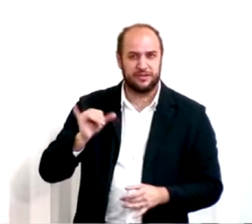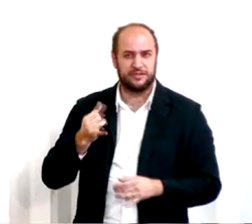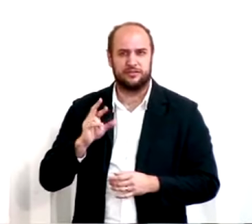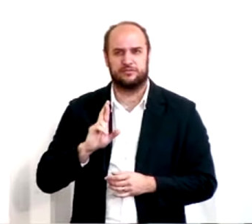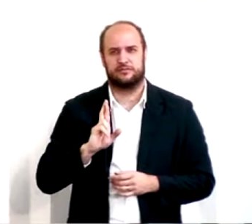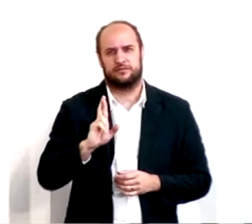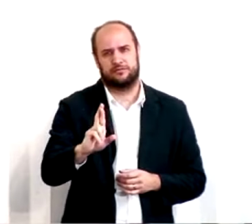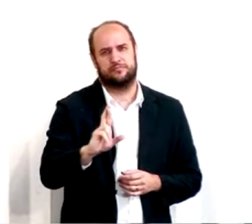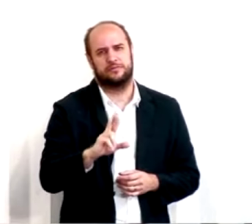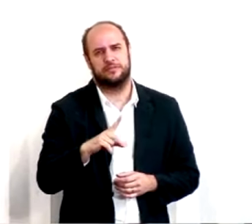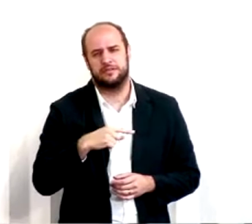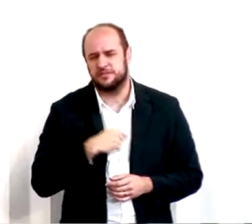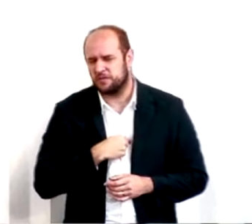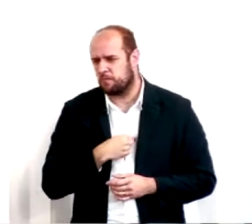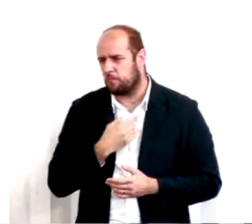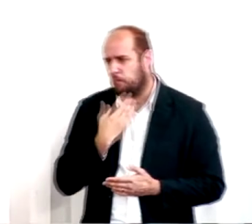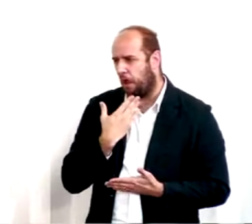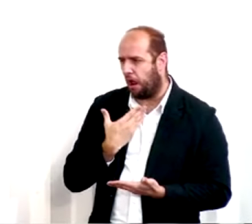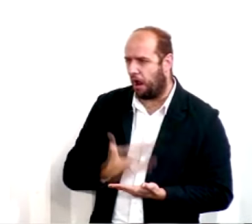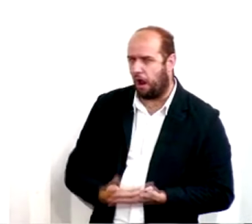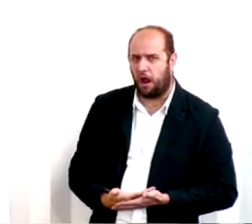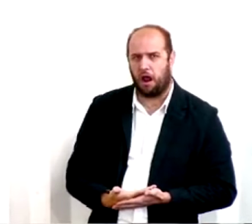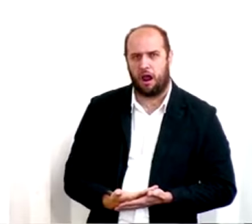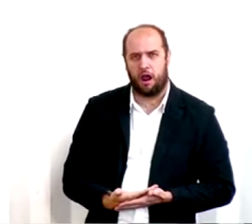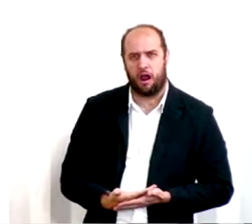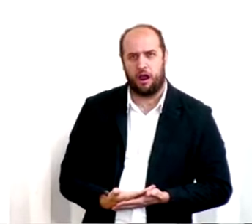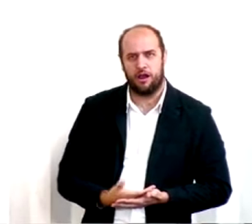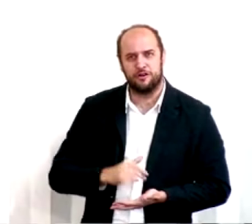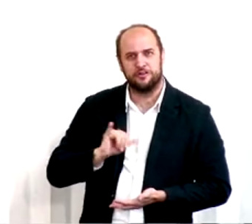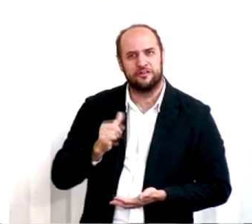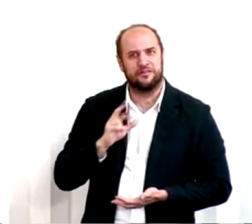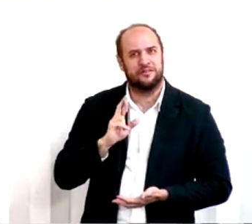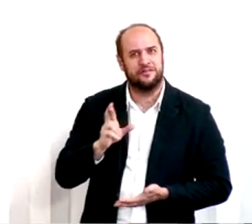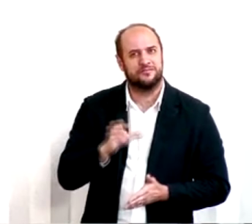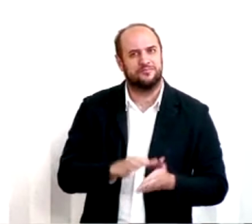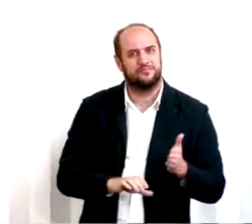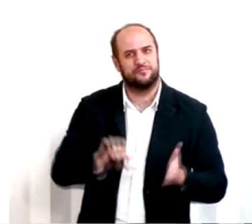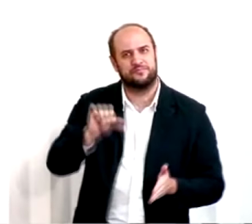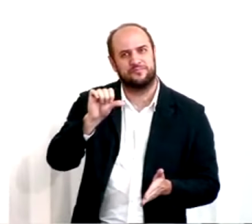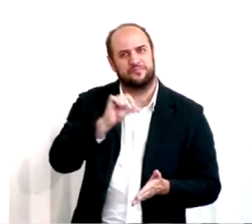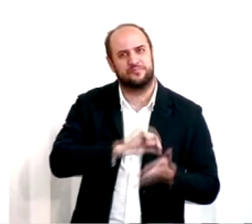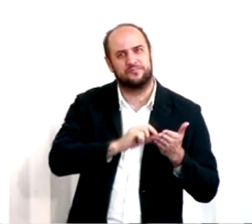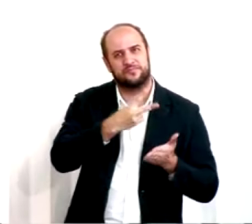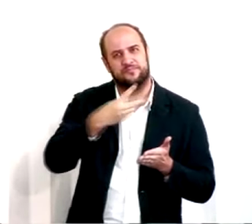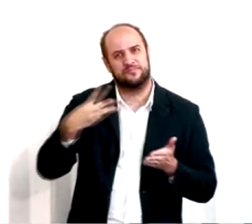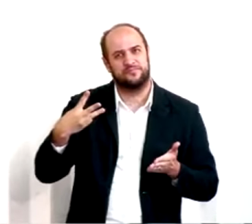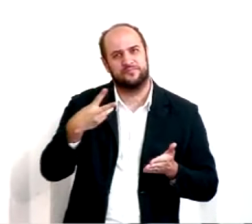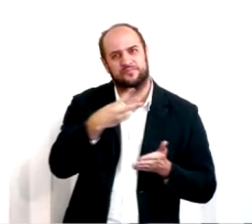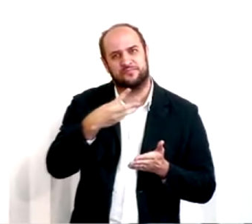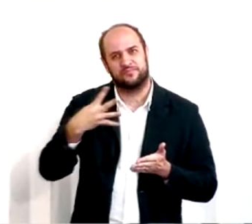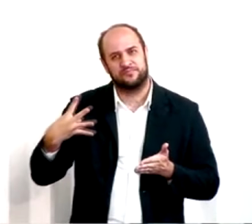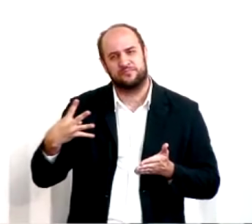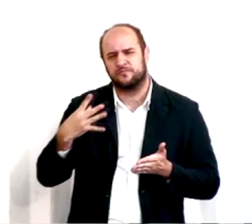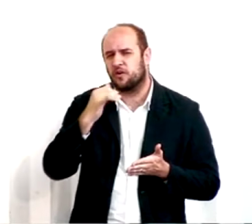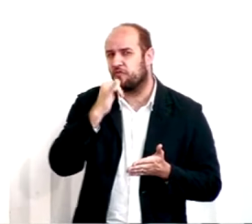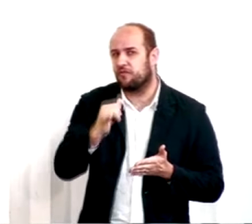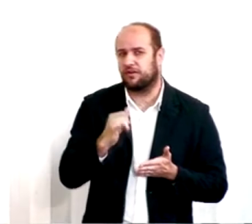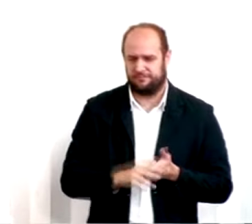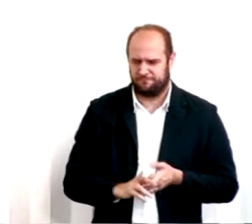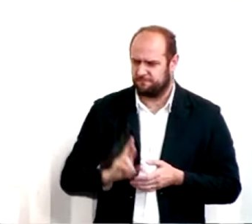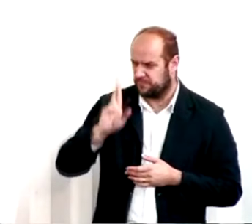eu fico ainda mais impressionado em Jeremias 9 23 e 24 está escrito assim assim